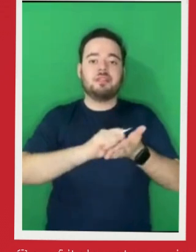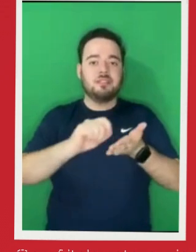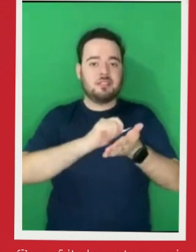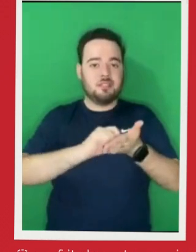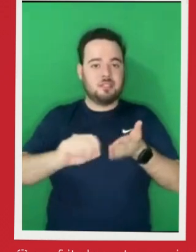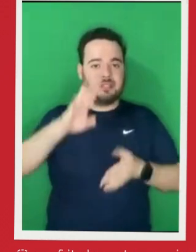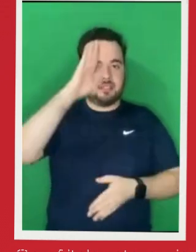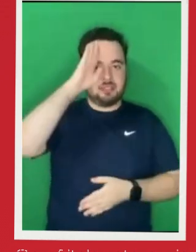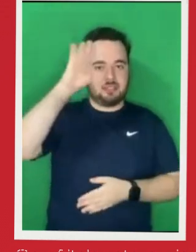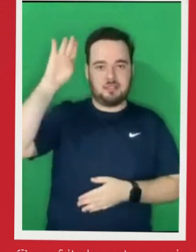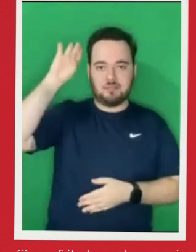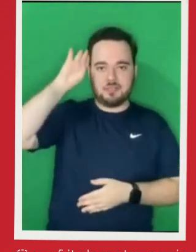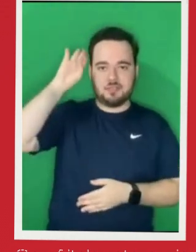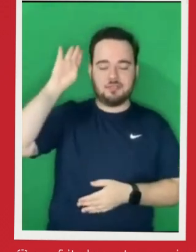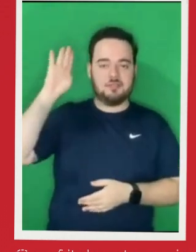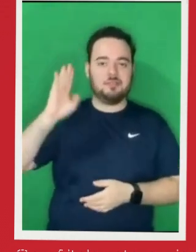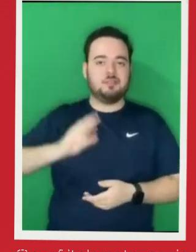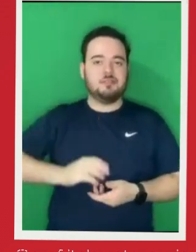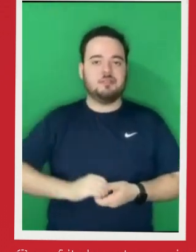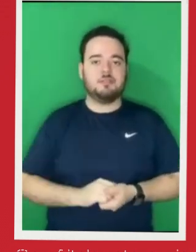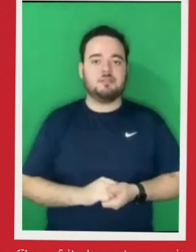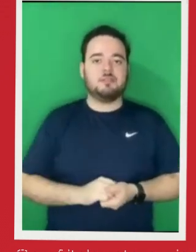a escrita acadêmica.